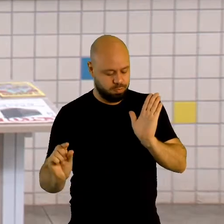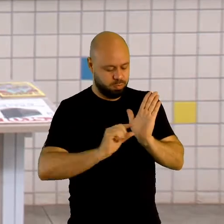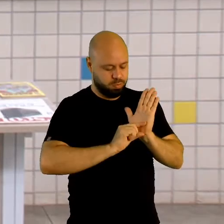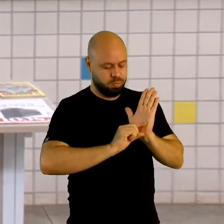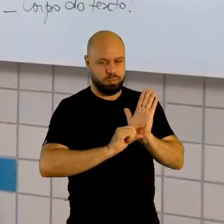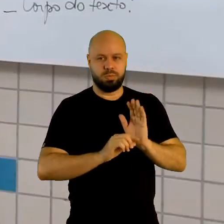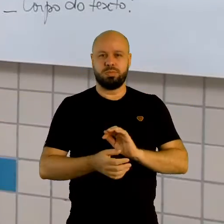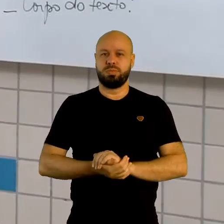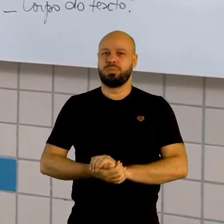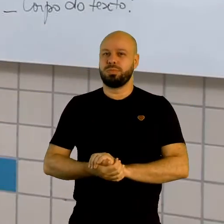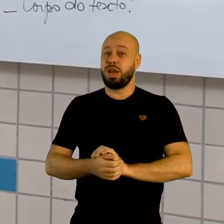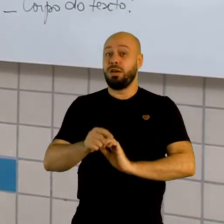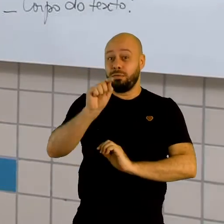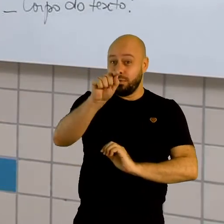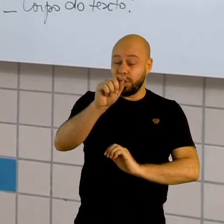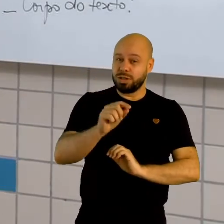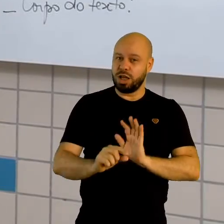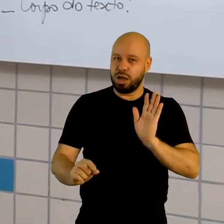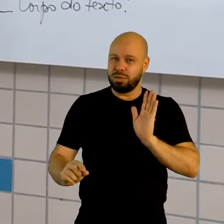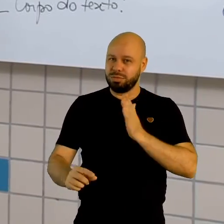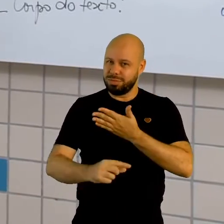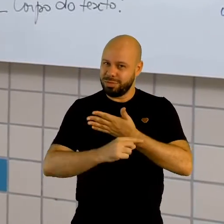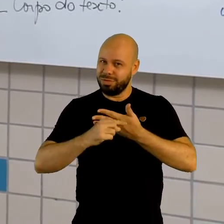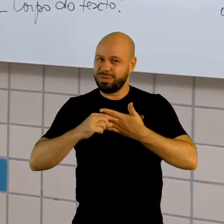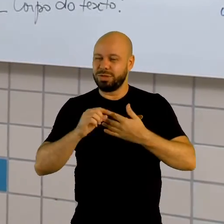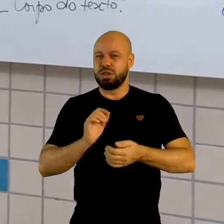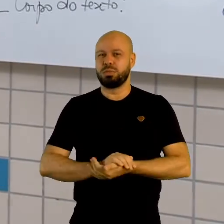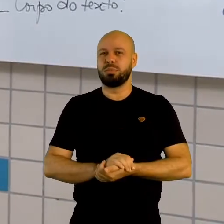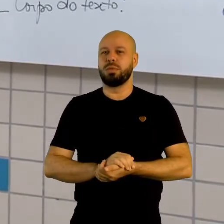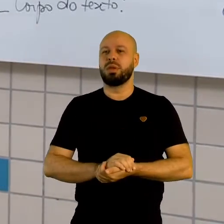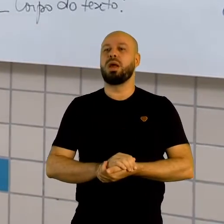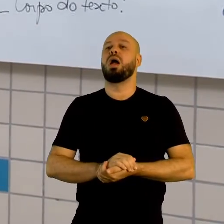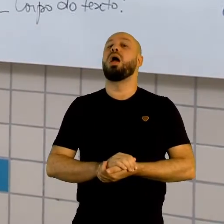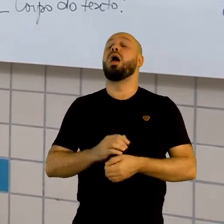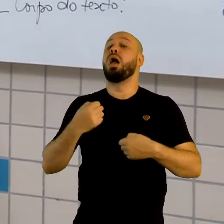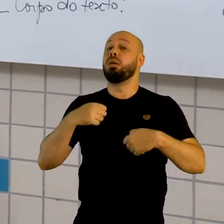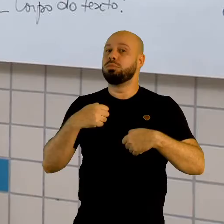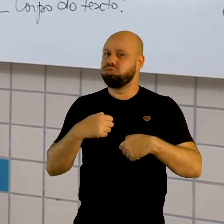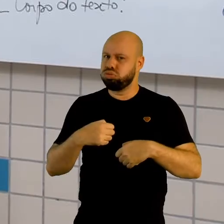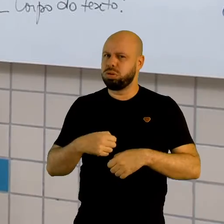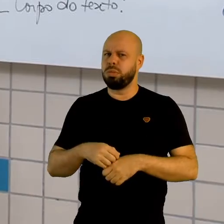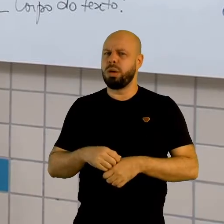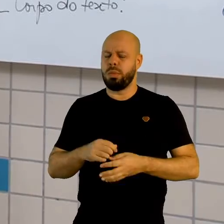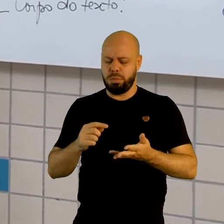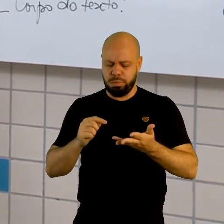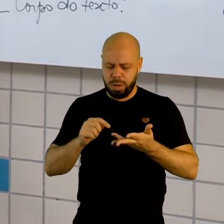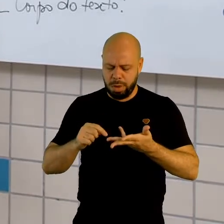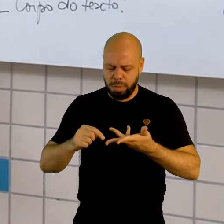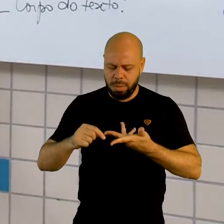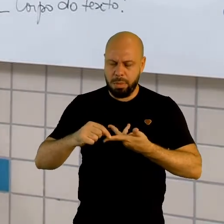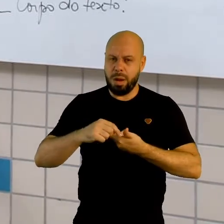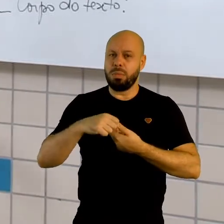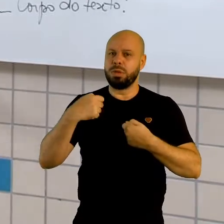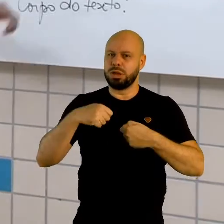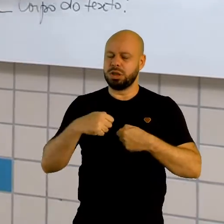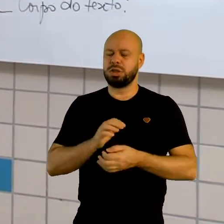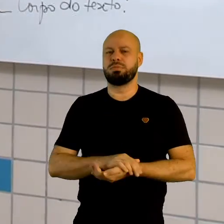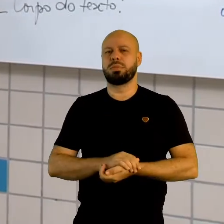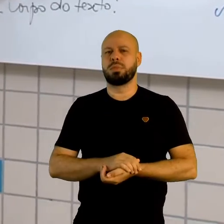E não deixem de contemplar as partes que compõem a reportagem. Quais são as